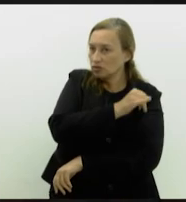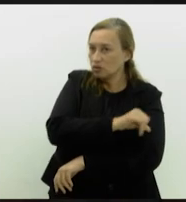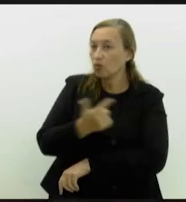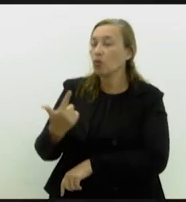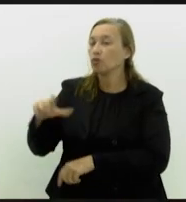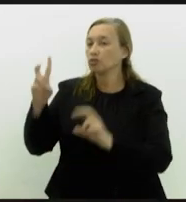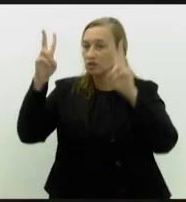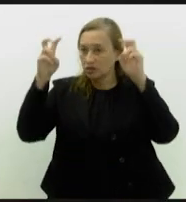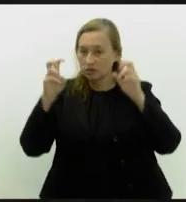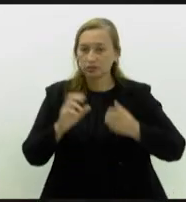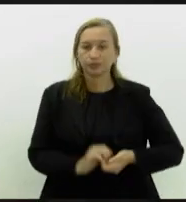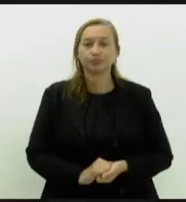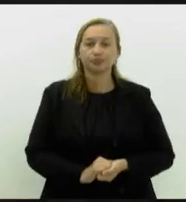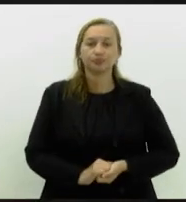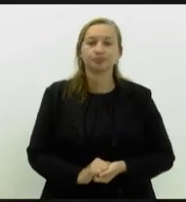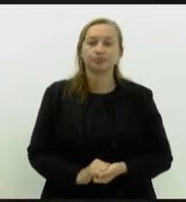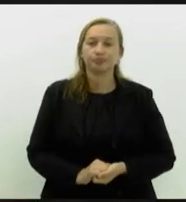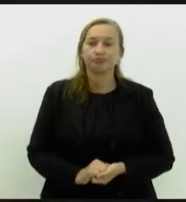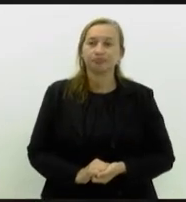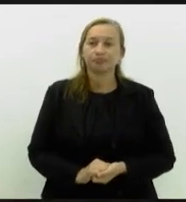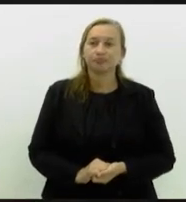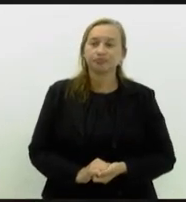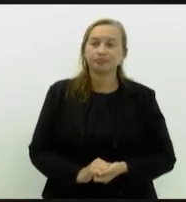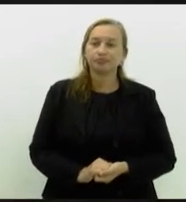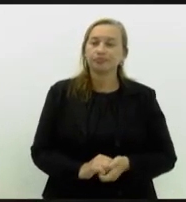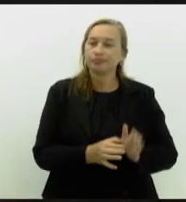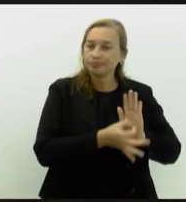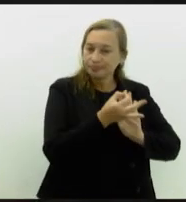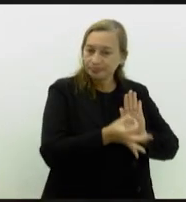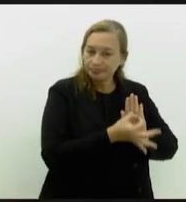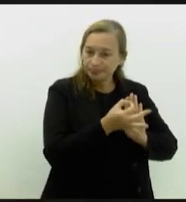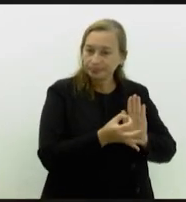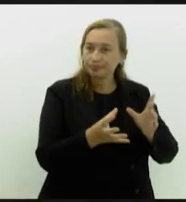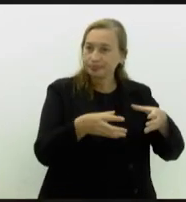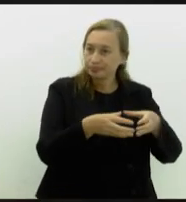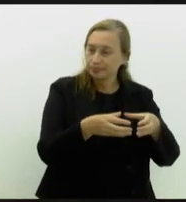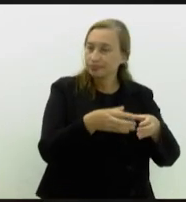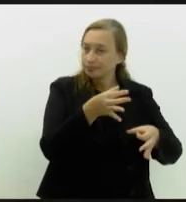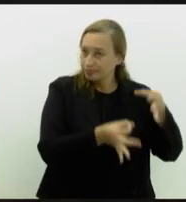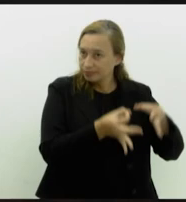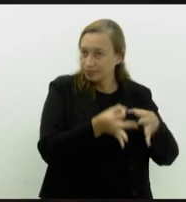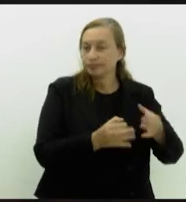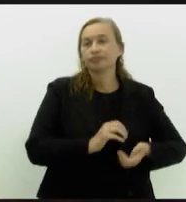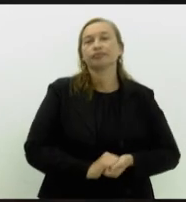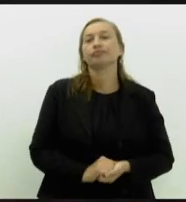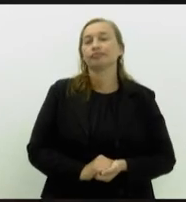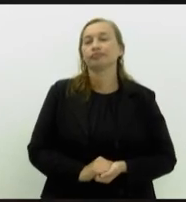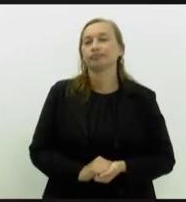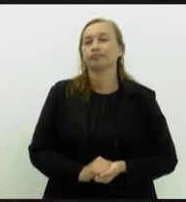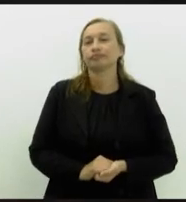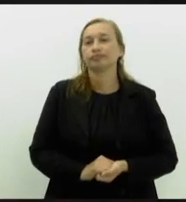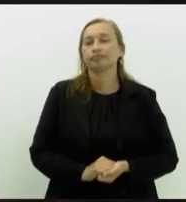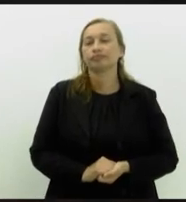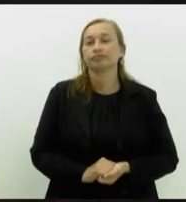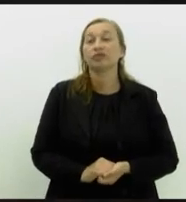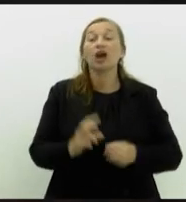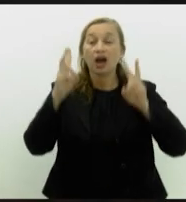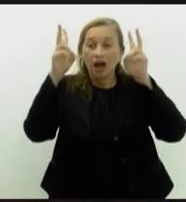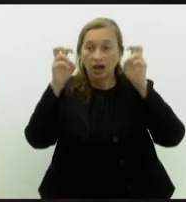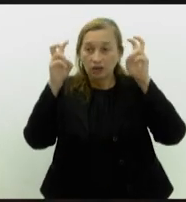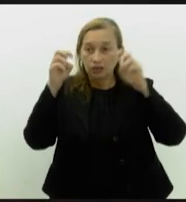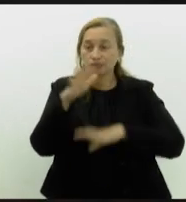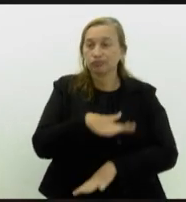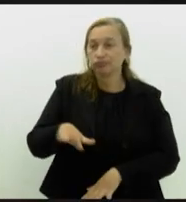da outras providências, pendendo de pareceres das Comissões de Constituição e Justiça, Assuntos da